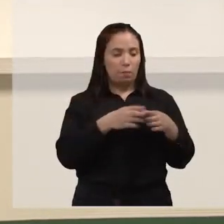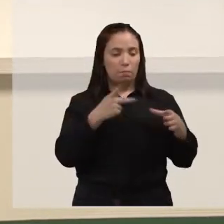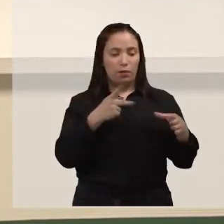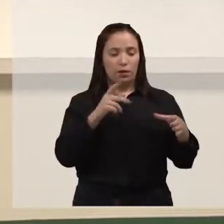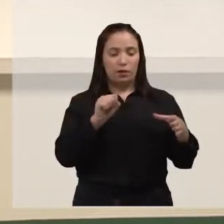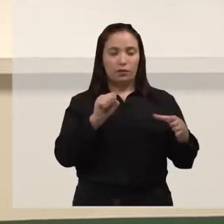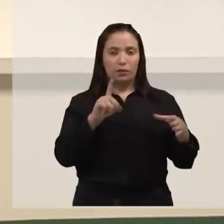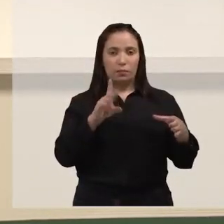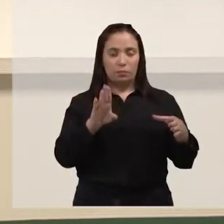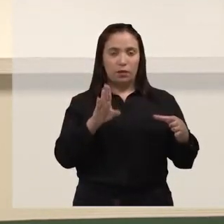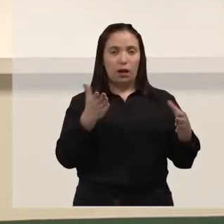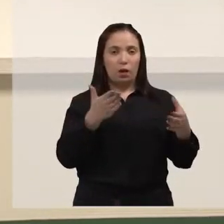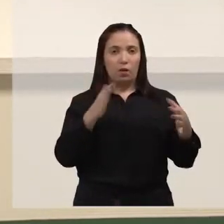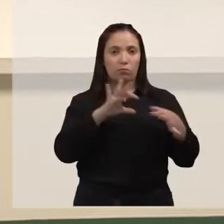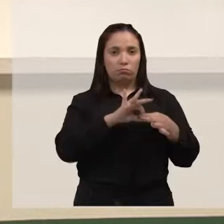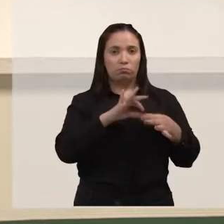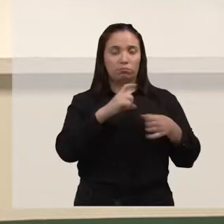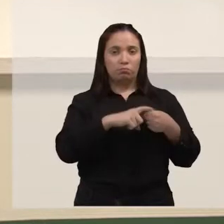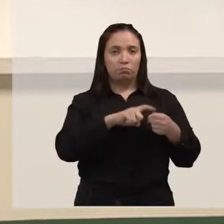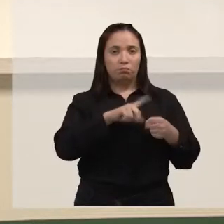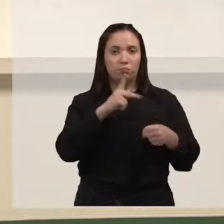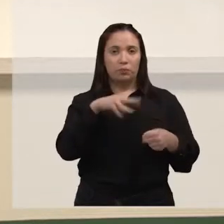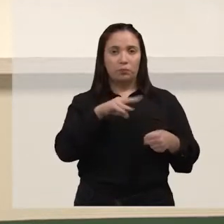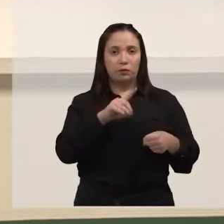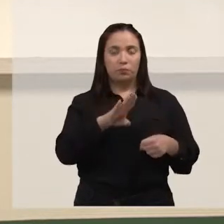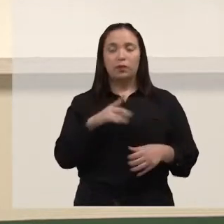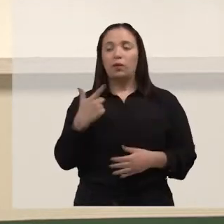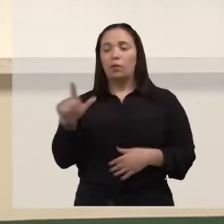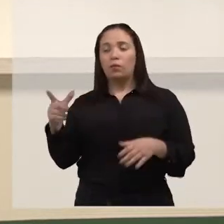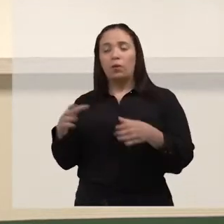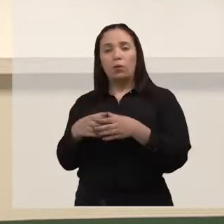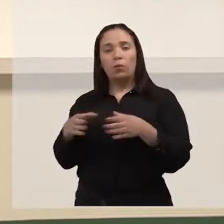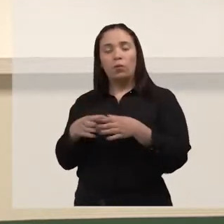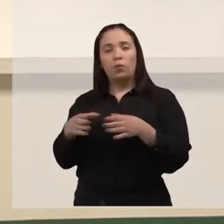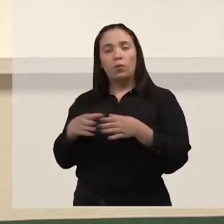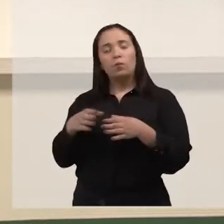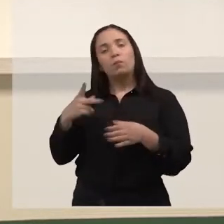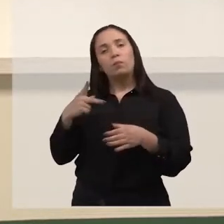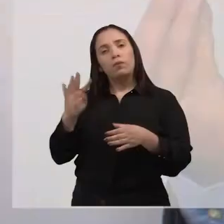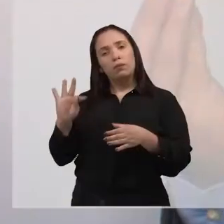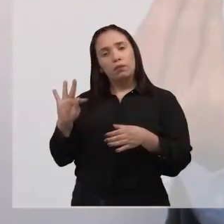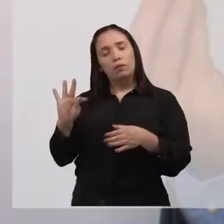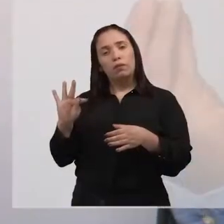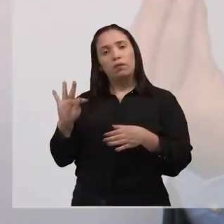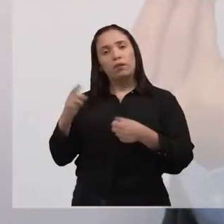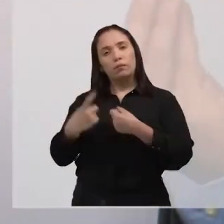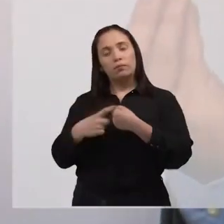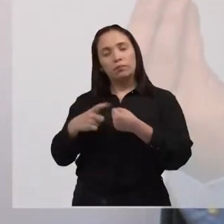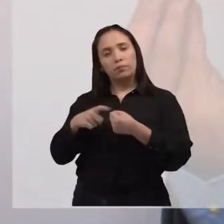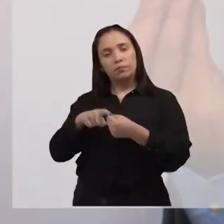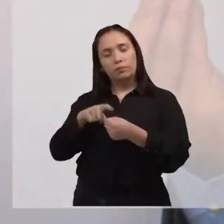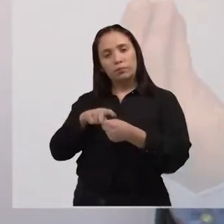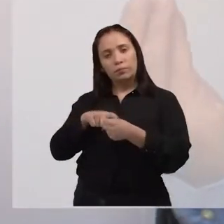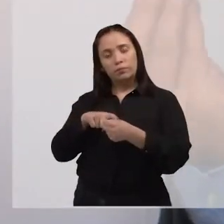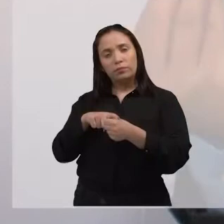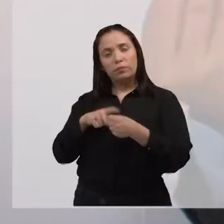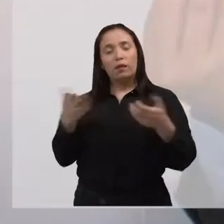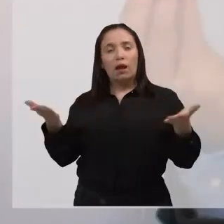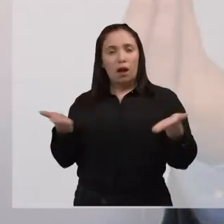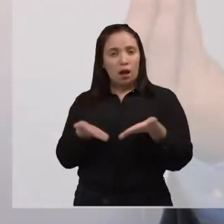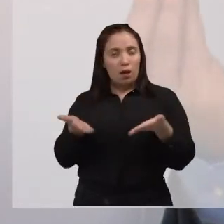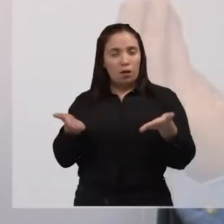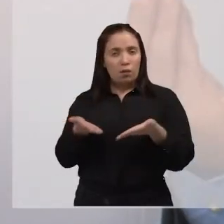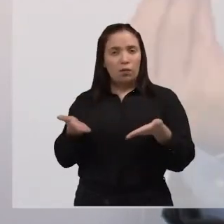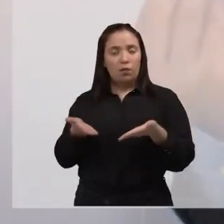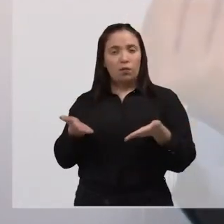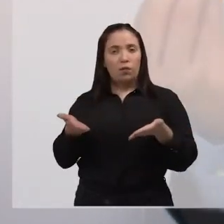agora vai ser PSDB e PMDB. O antigo polo, que era liderado pelo PT e seus aliados quando estavam no governo, agora vai